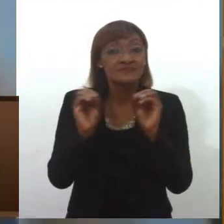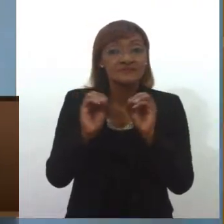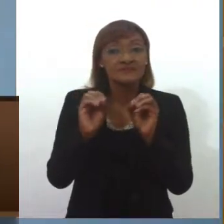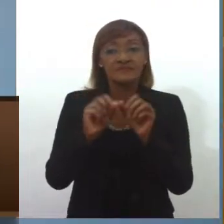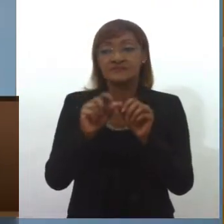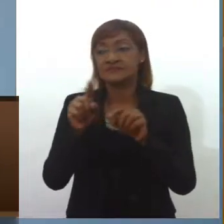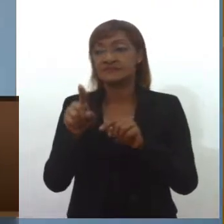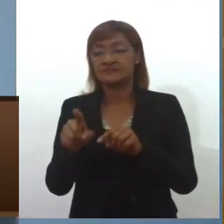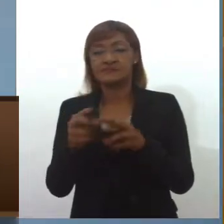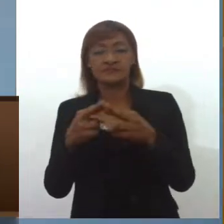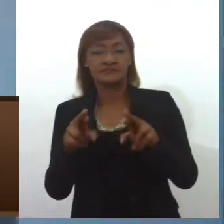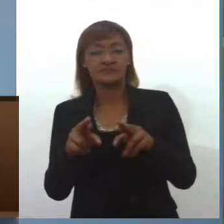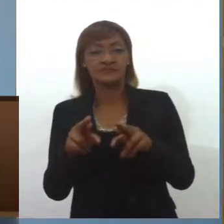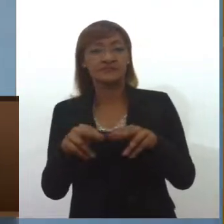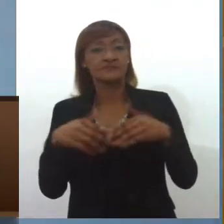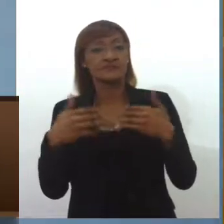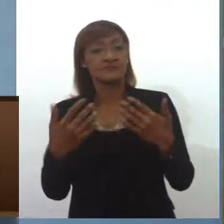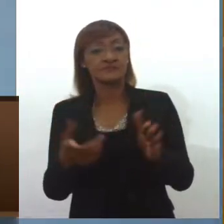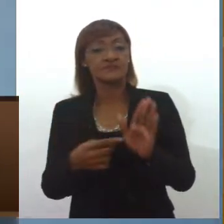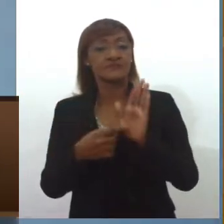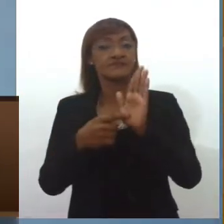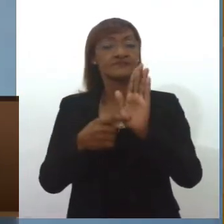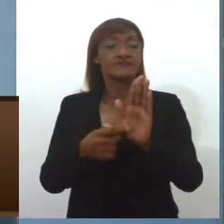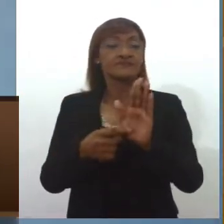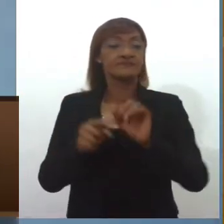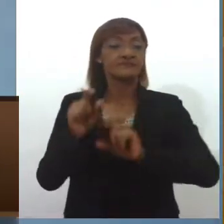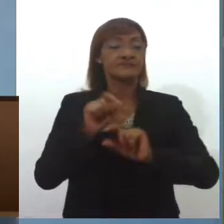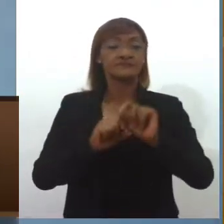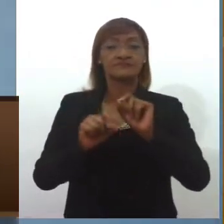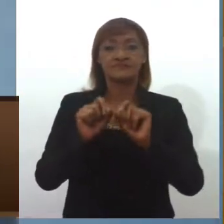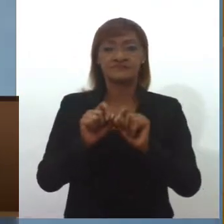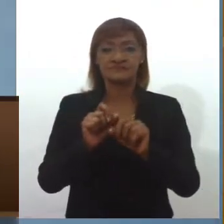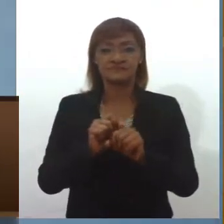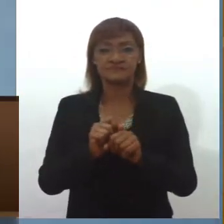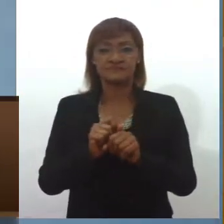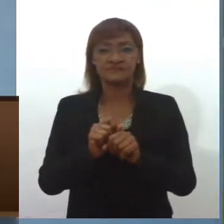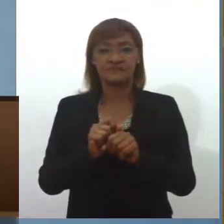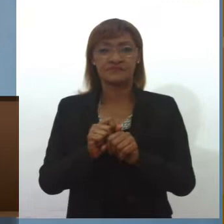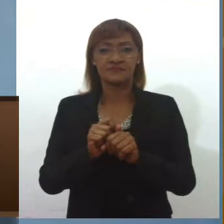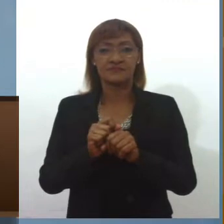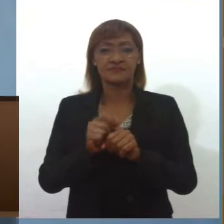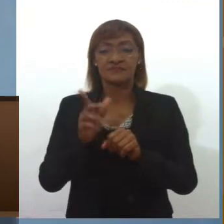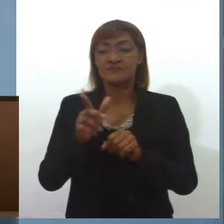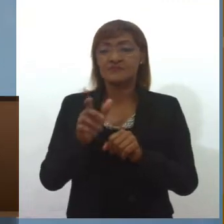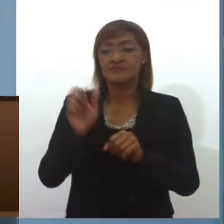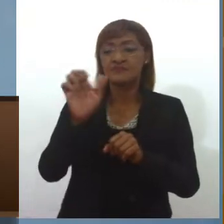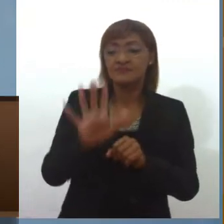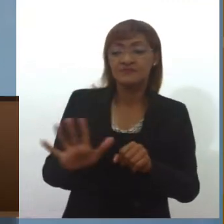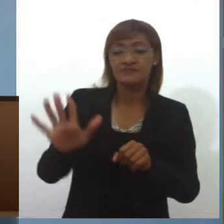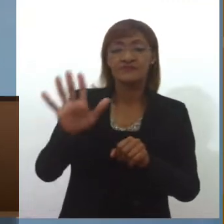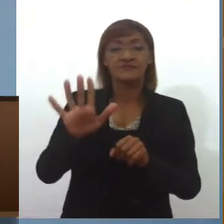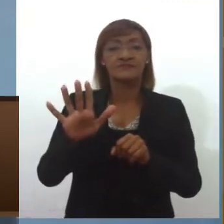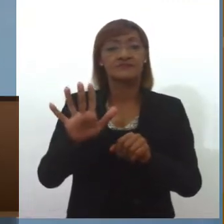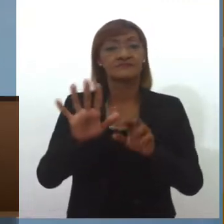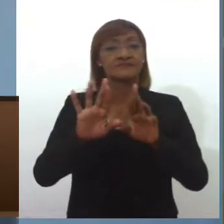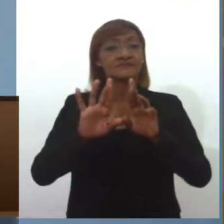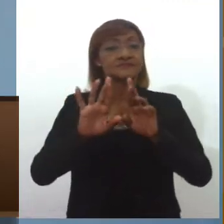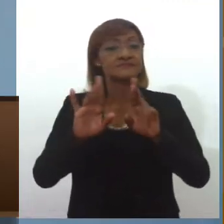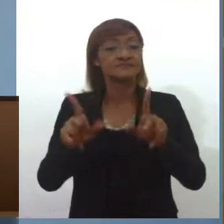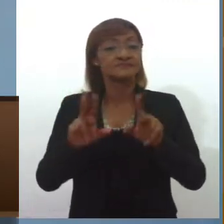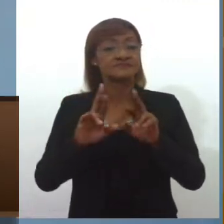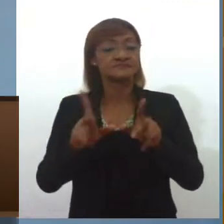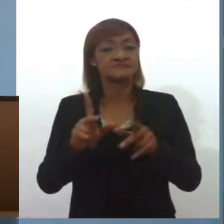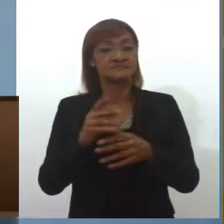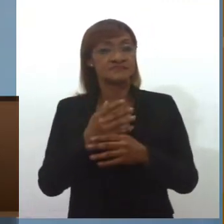uma imagem, não só interna para os agentes internos, mas também externa. Então, o Banco Central precisa se